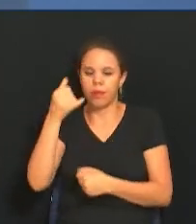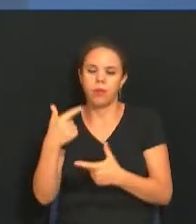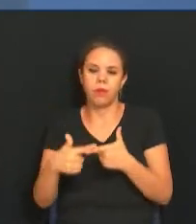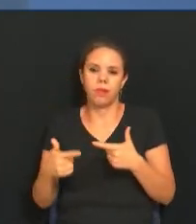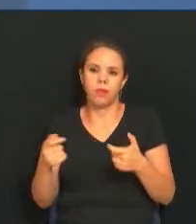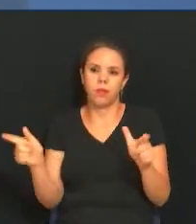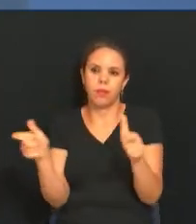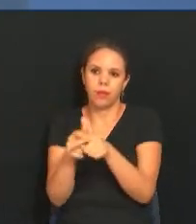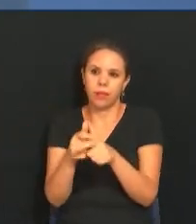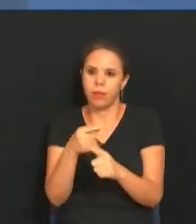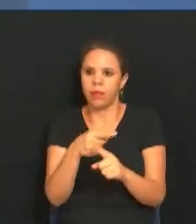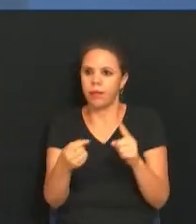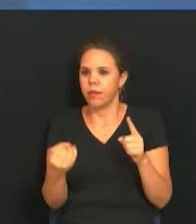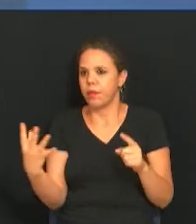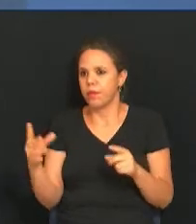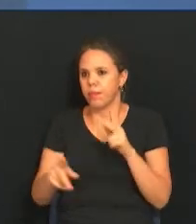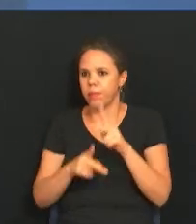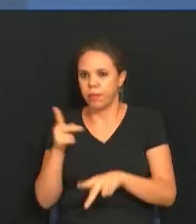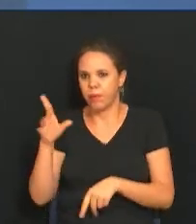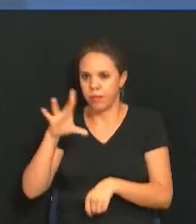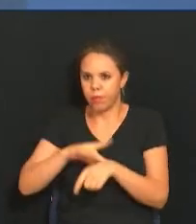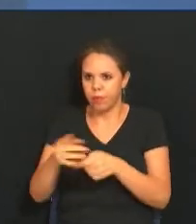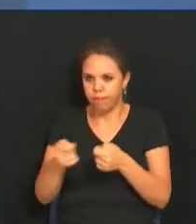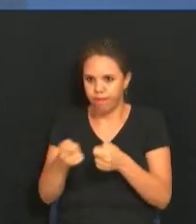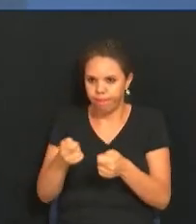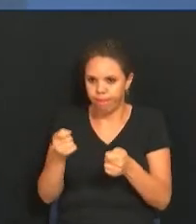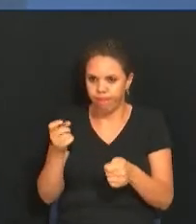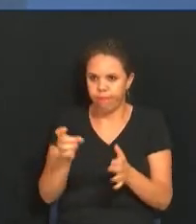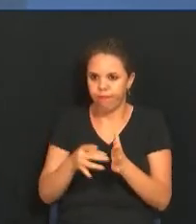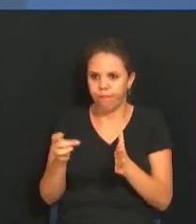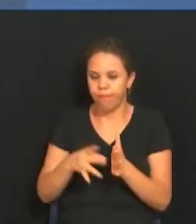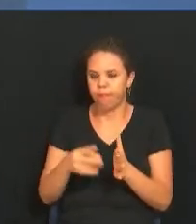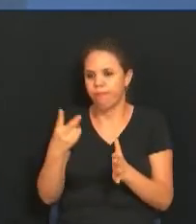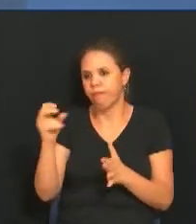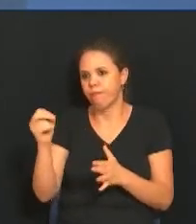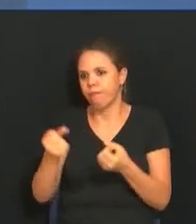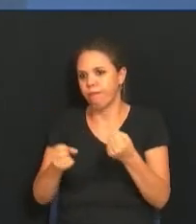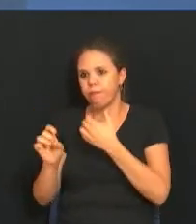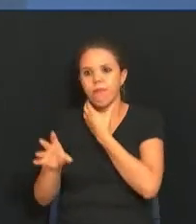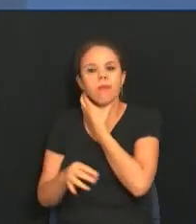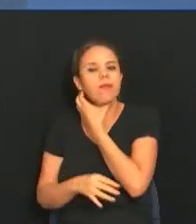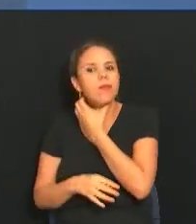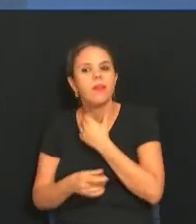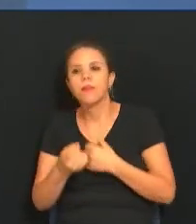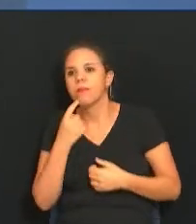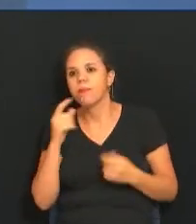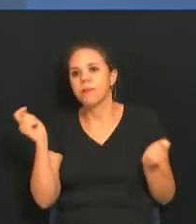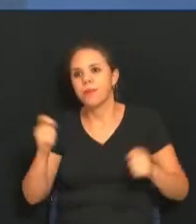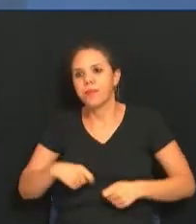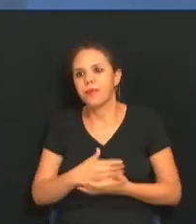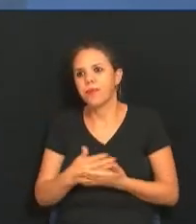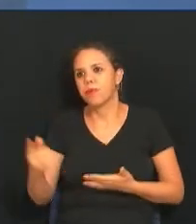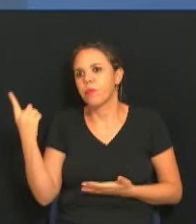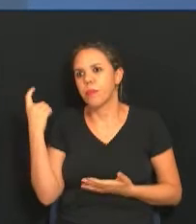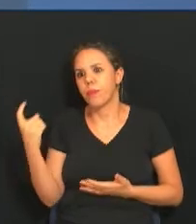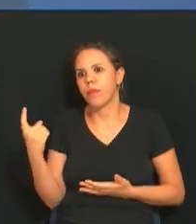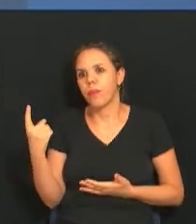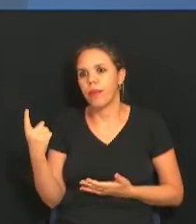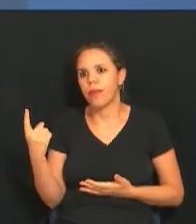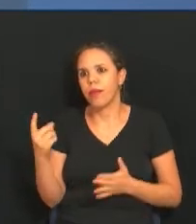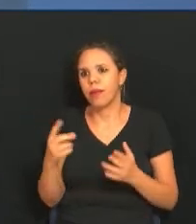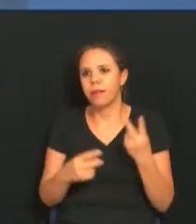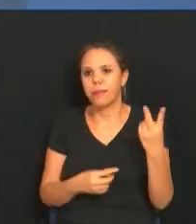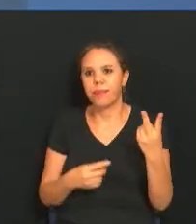metade. E aqueles que seguram a blindagem, uma média de 20 carros. Campinas poderia começar com colocar 1, 2